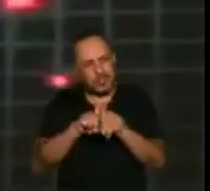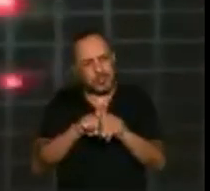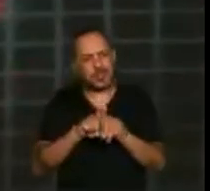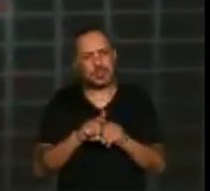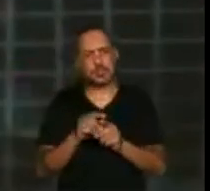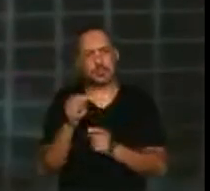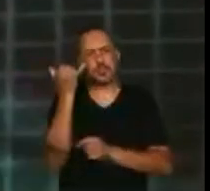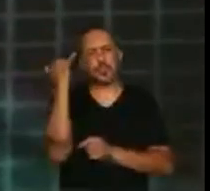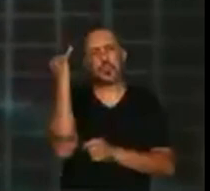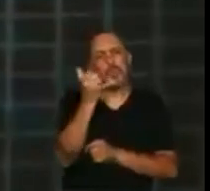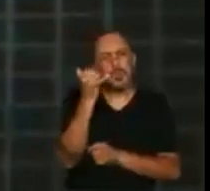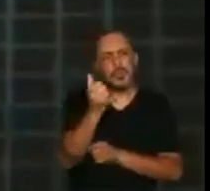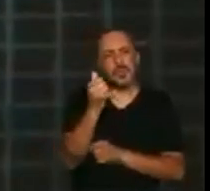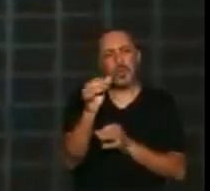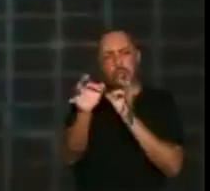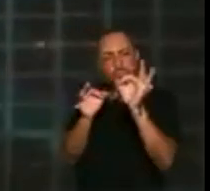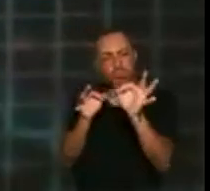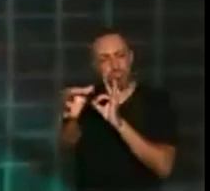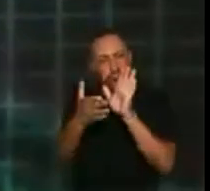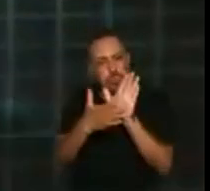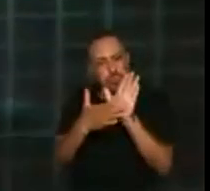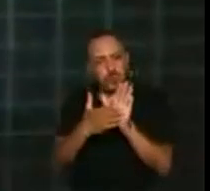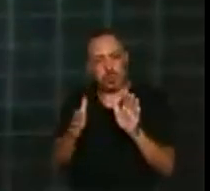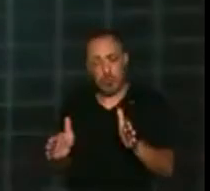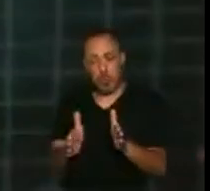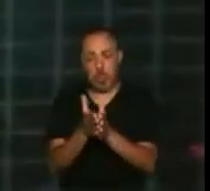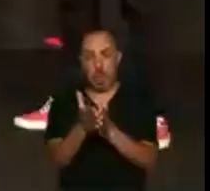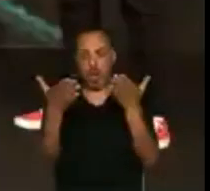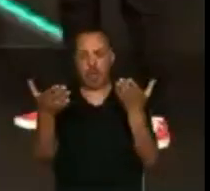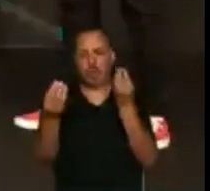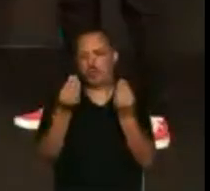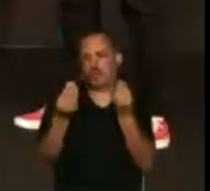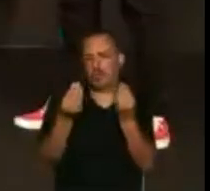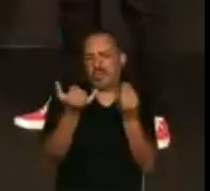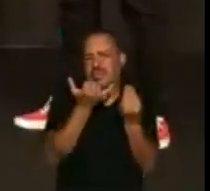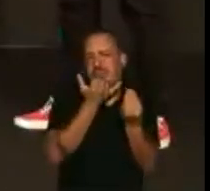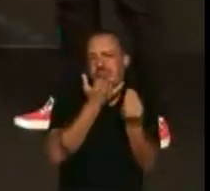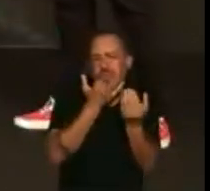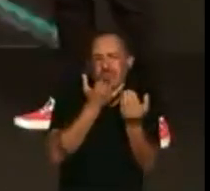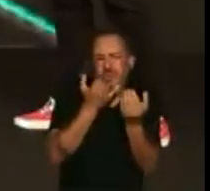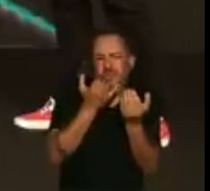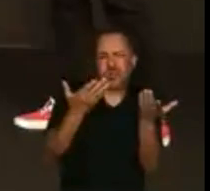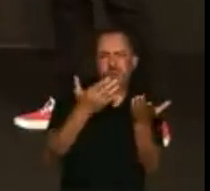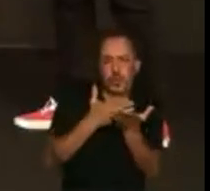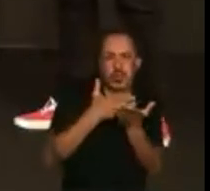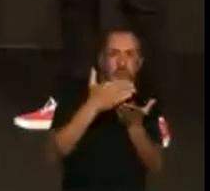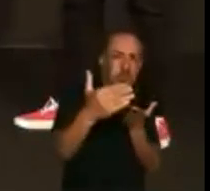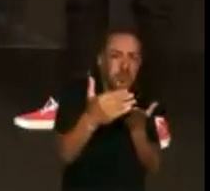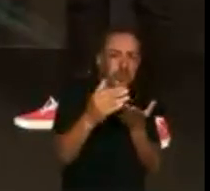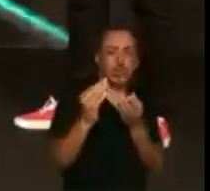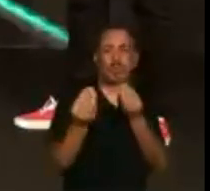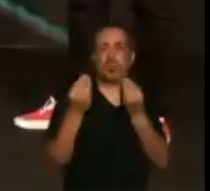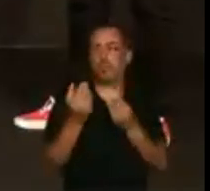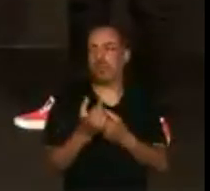de um projeto maravilhoso que vai ser... Já começou? Como é que é? Eu posso falar que vai ser lançado foi lançado? Hoje